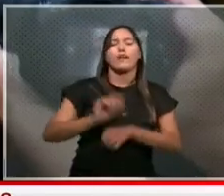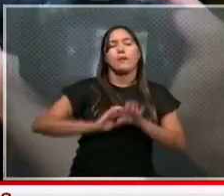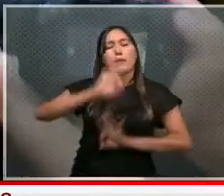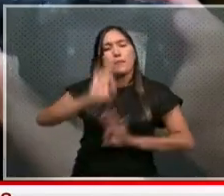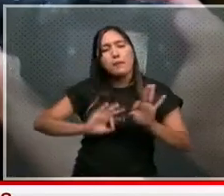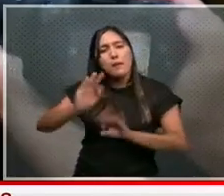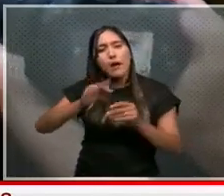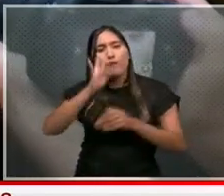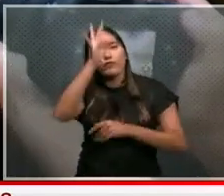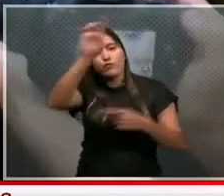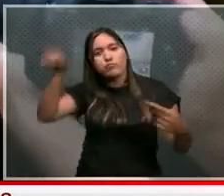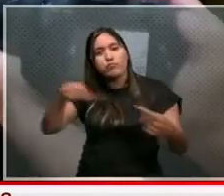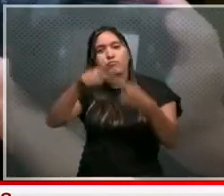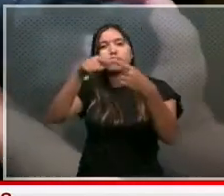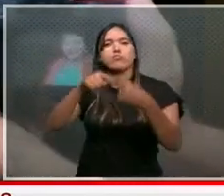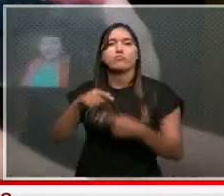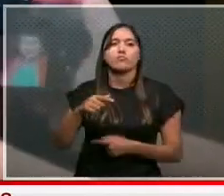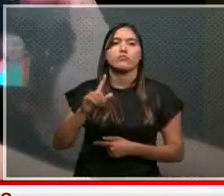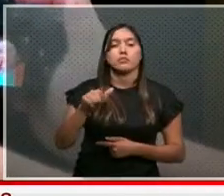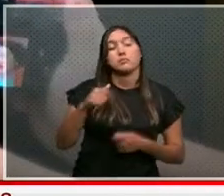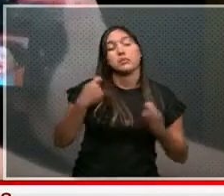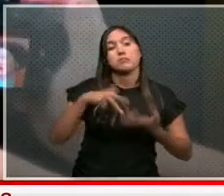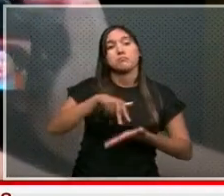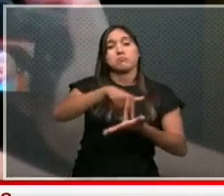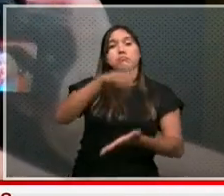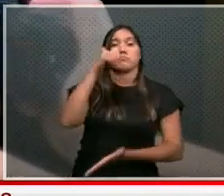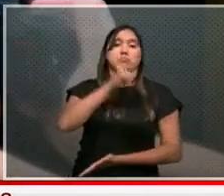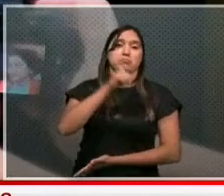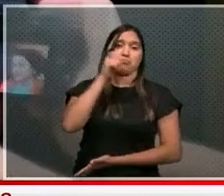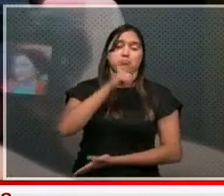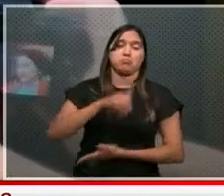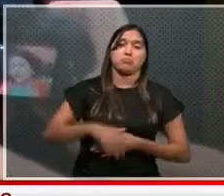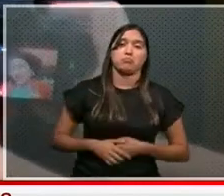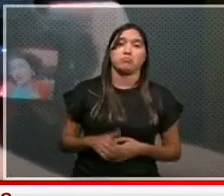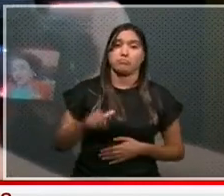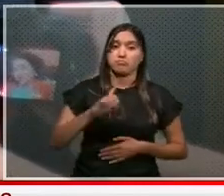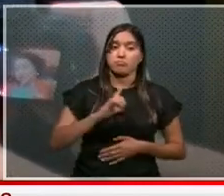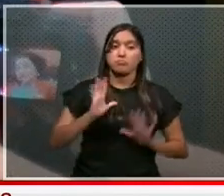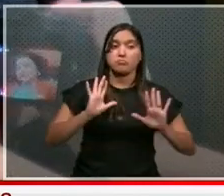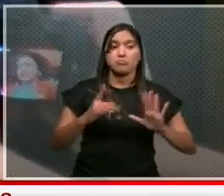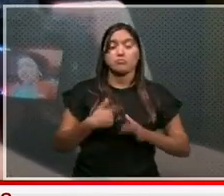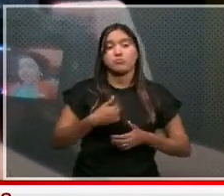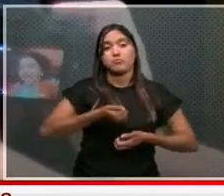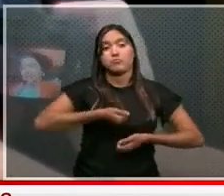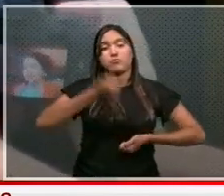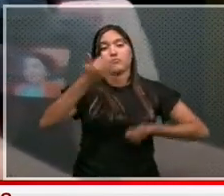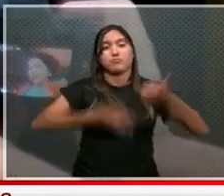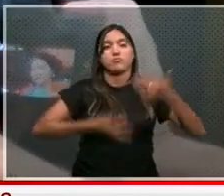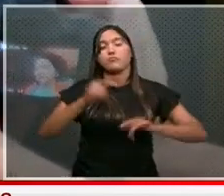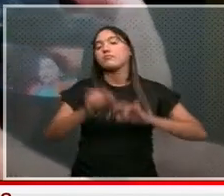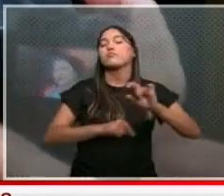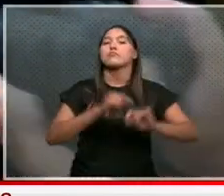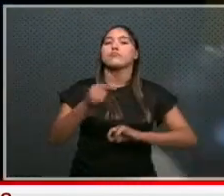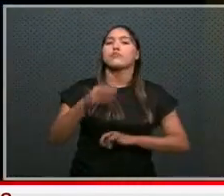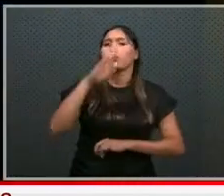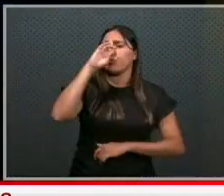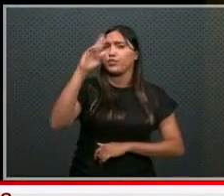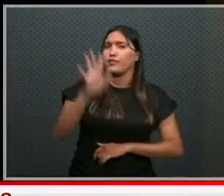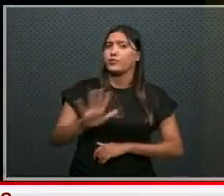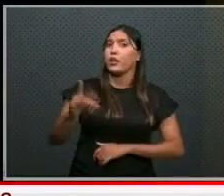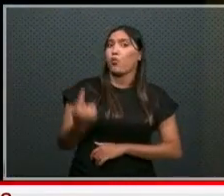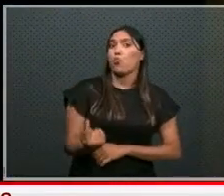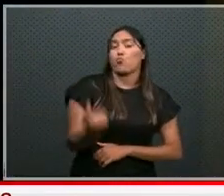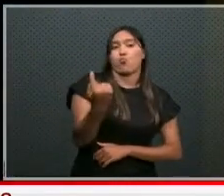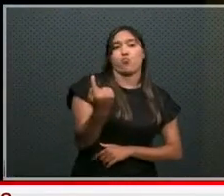esse futuro tem que ser feito também com protagonismo feminino e eu quero dizer isso porque dos chefes Gerais que tivemos apenas uma